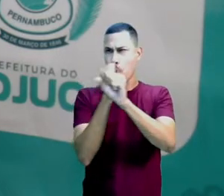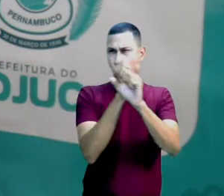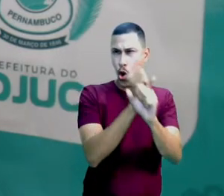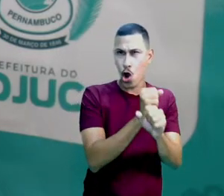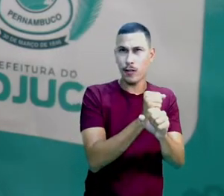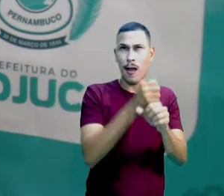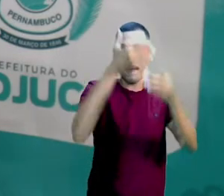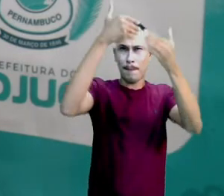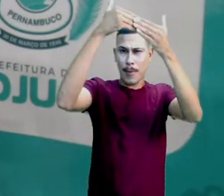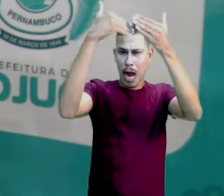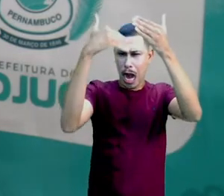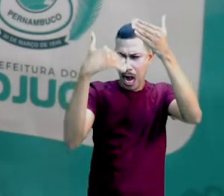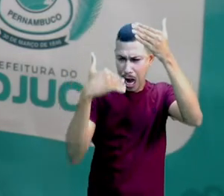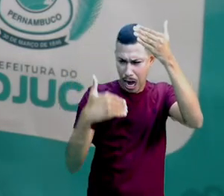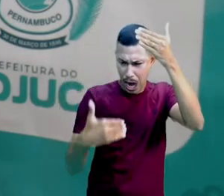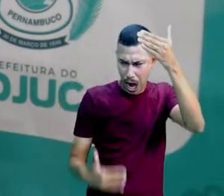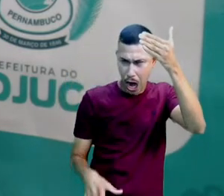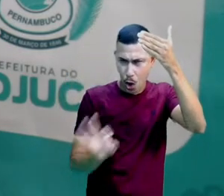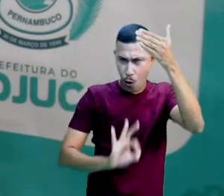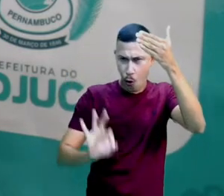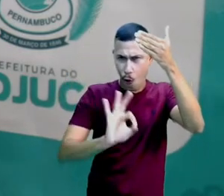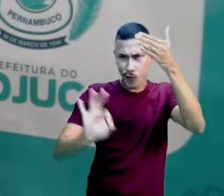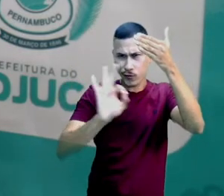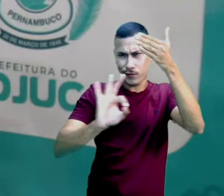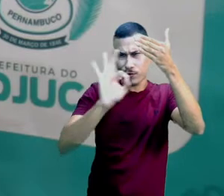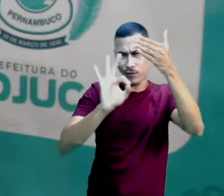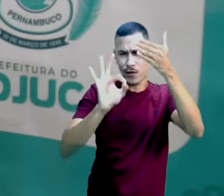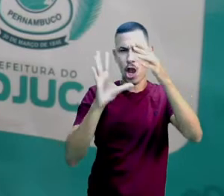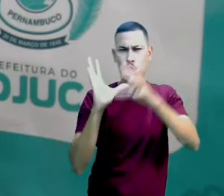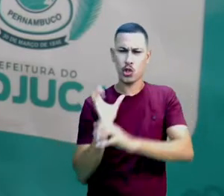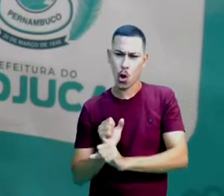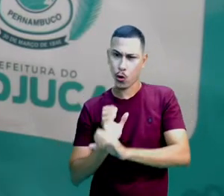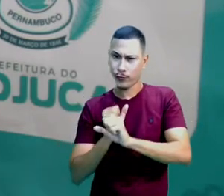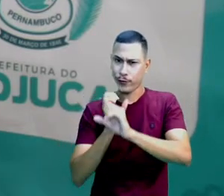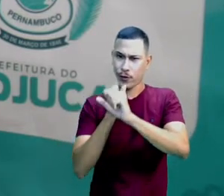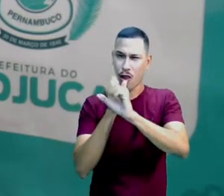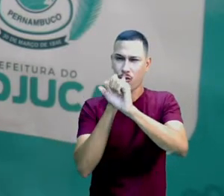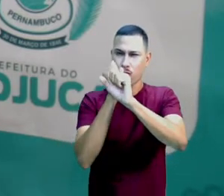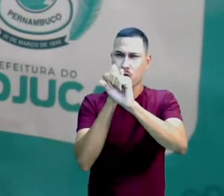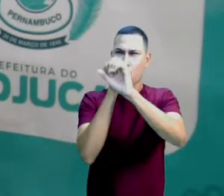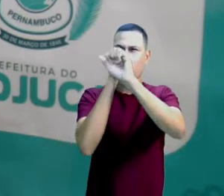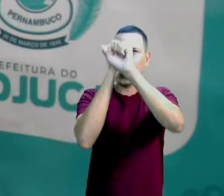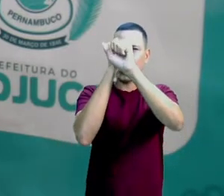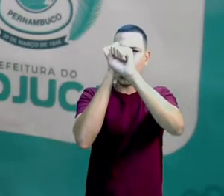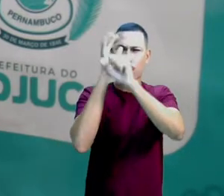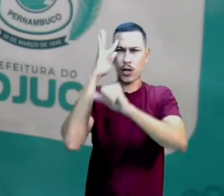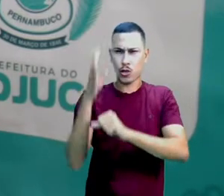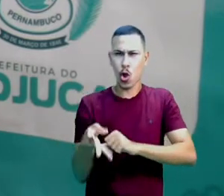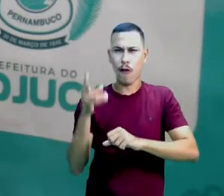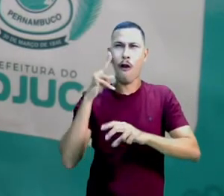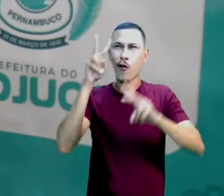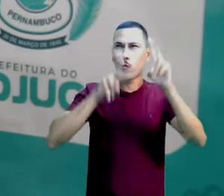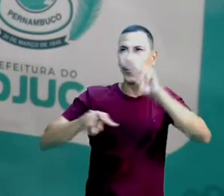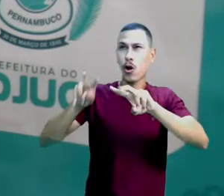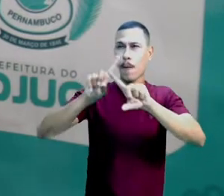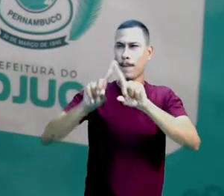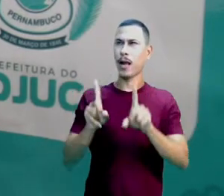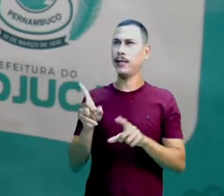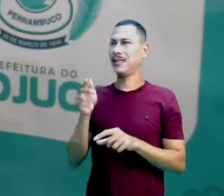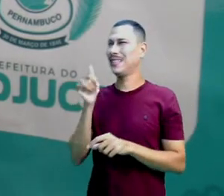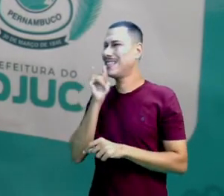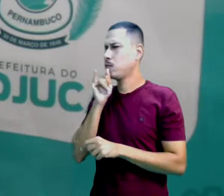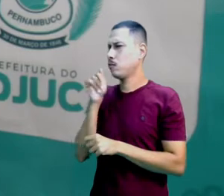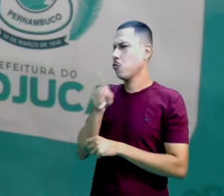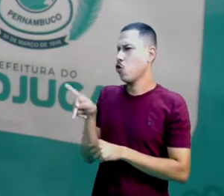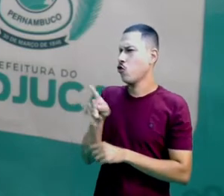você resolver, armadinha, você vai lá, soma, se subiu, se não subiu, vê o resto, resolveu. Mas se ela pede para